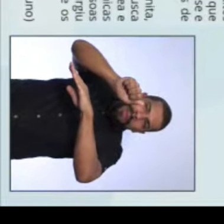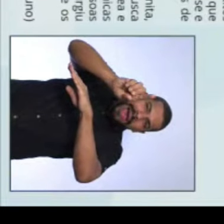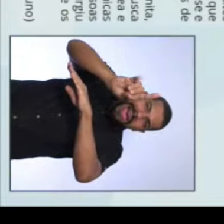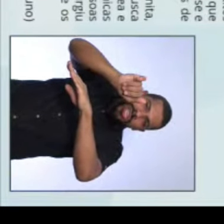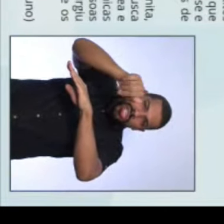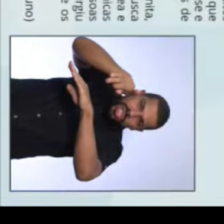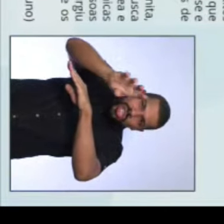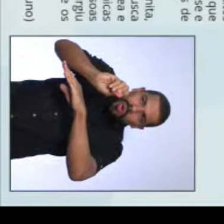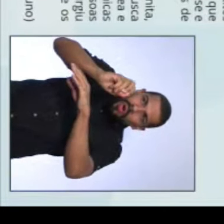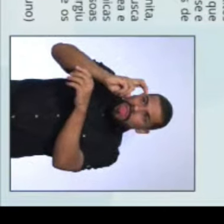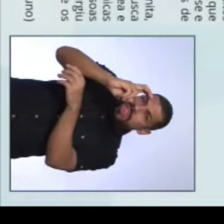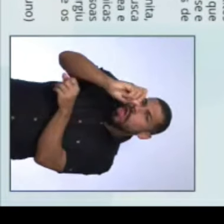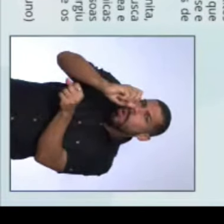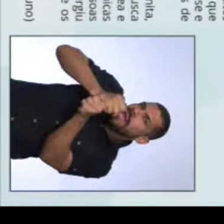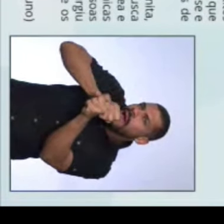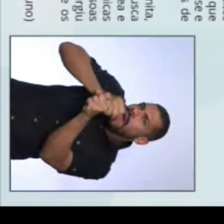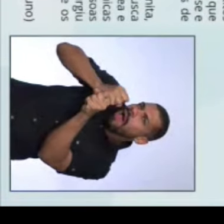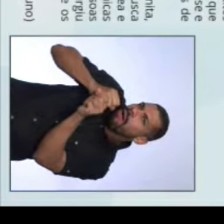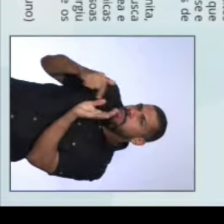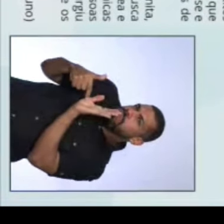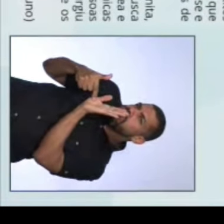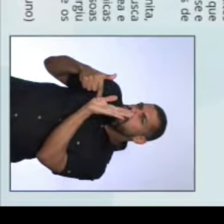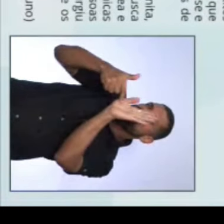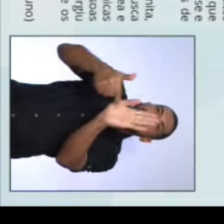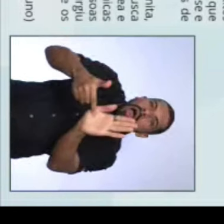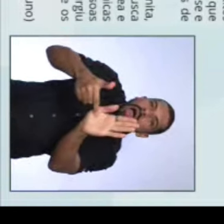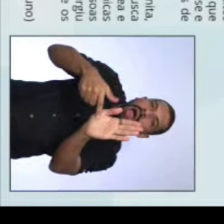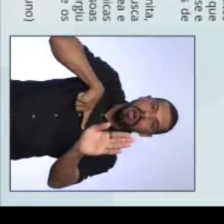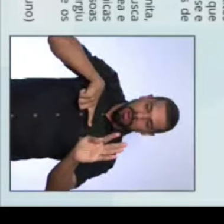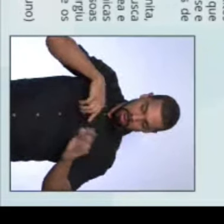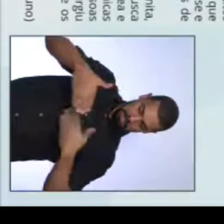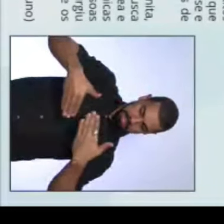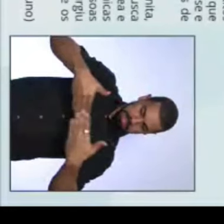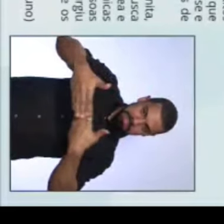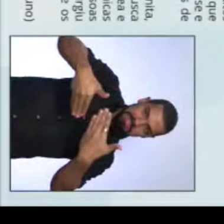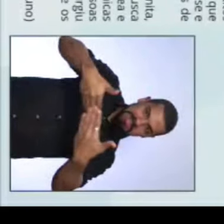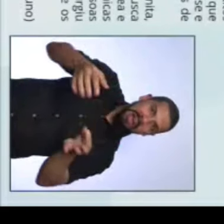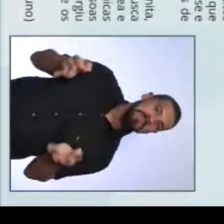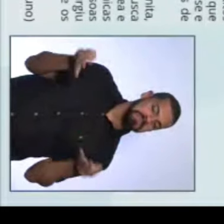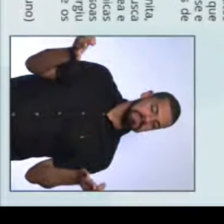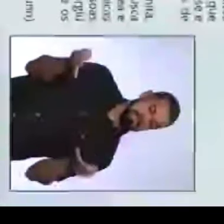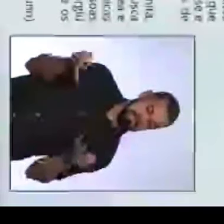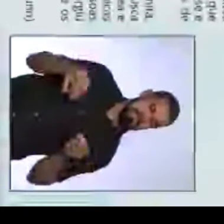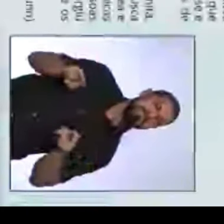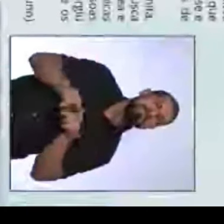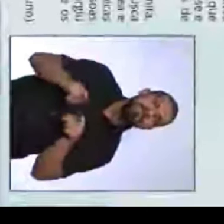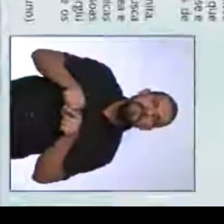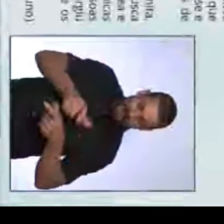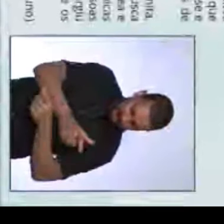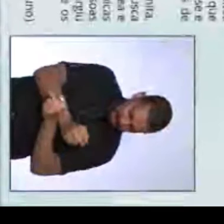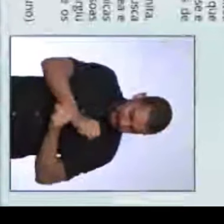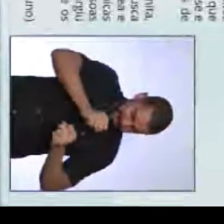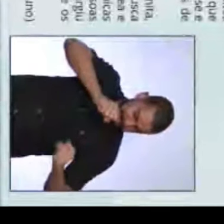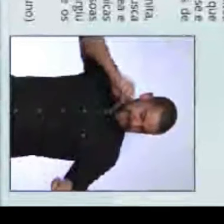atrás, recebeu muitos incentivos fiscais, modernizou-se e se transformou em uma grande